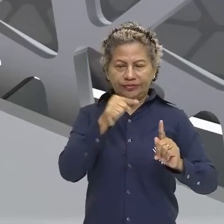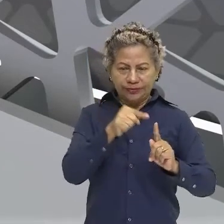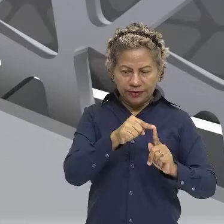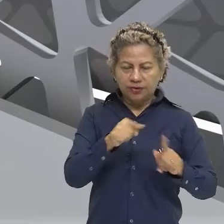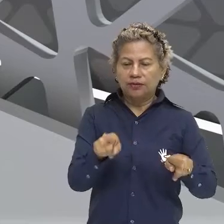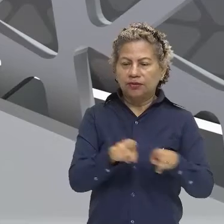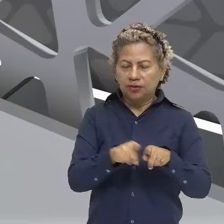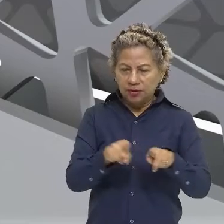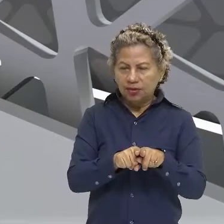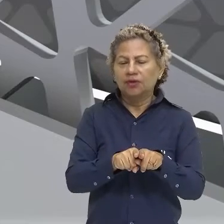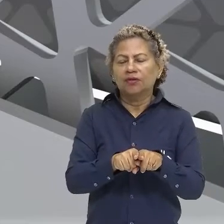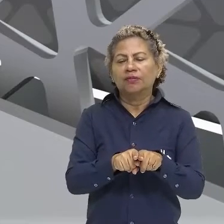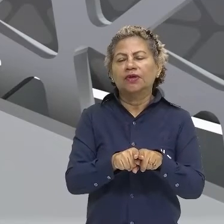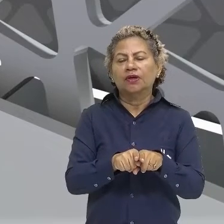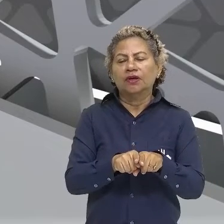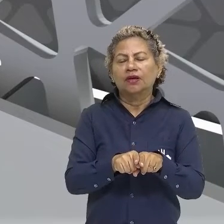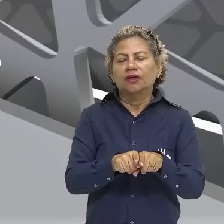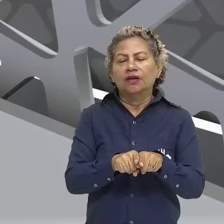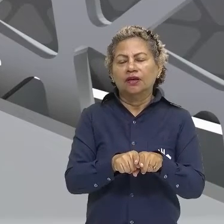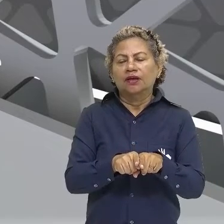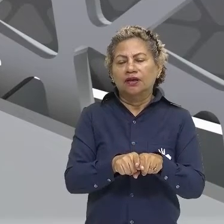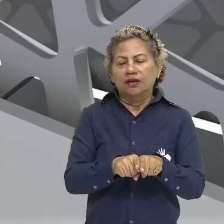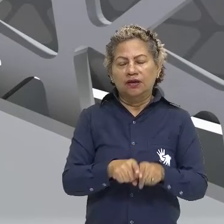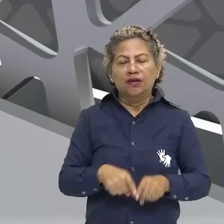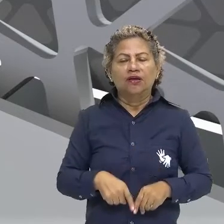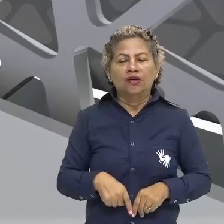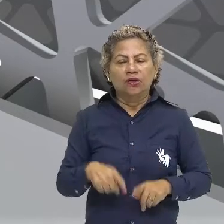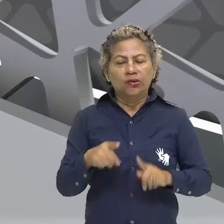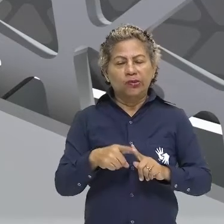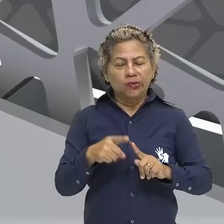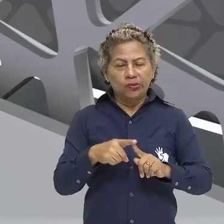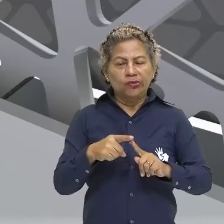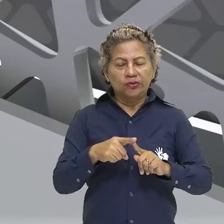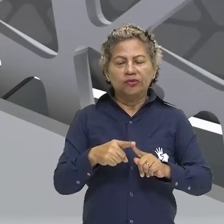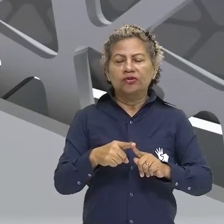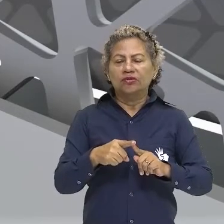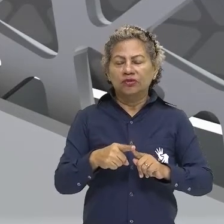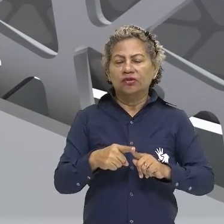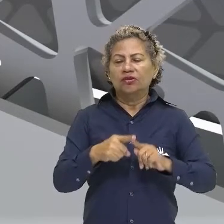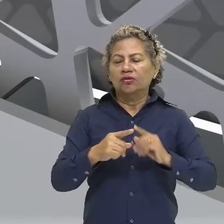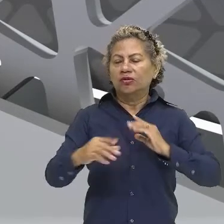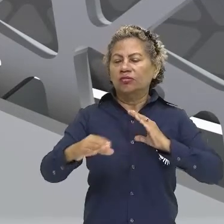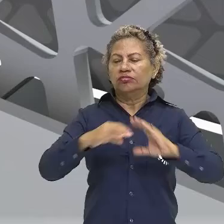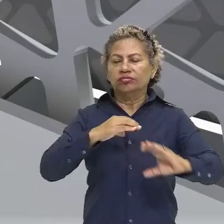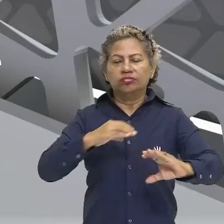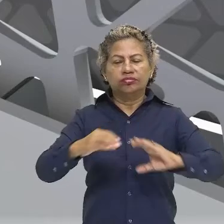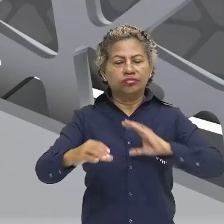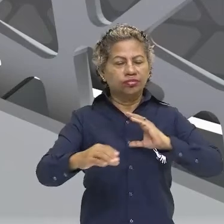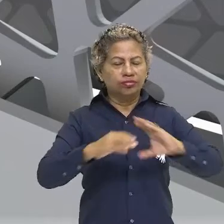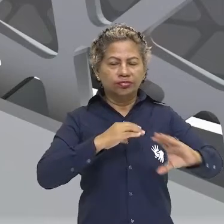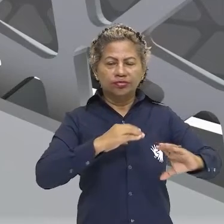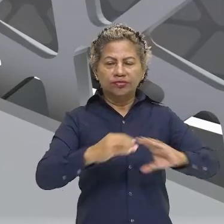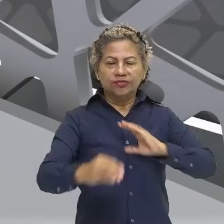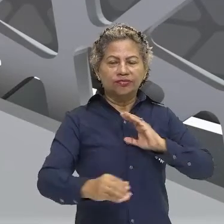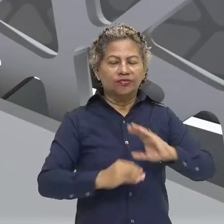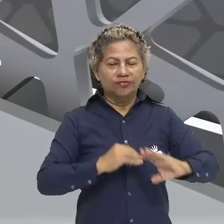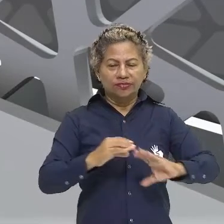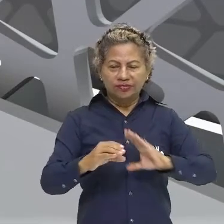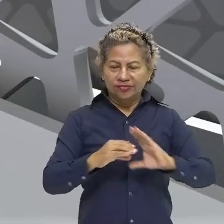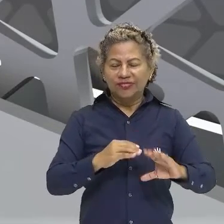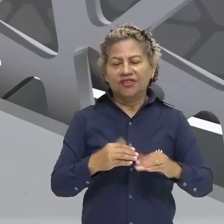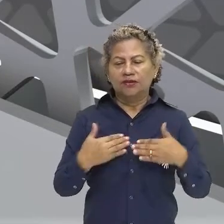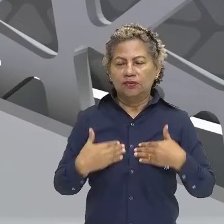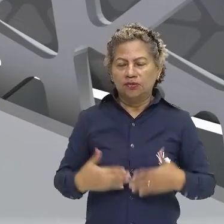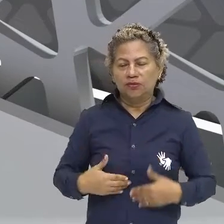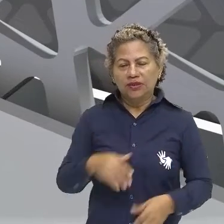também transmitir uma linguagem corporal para os nossos interlocutores. Quando você